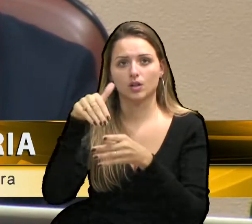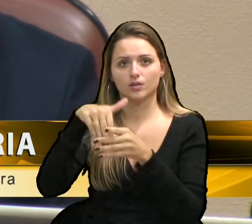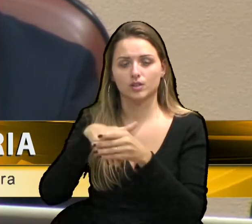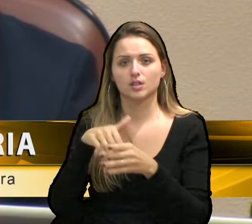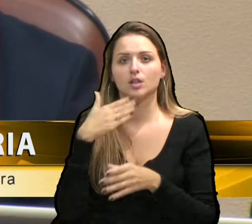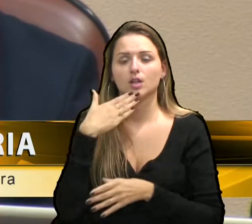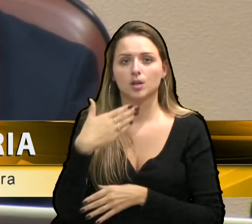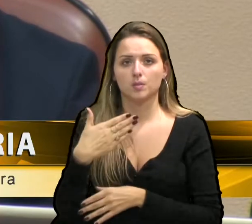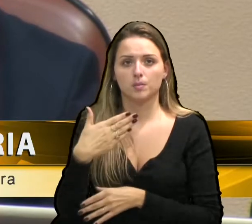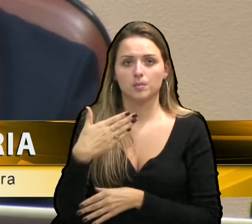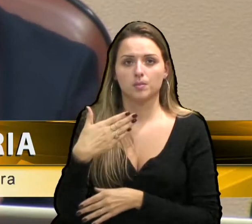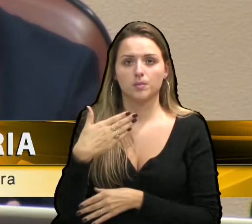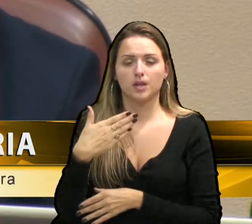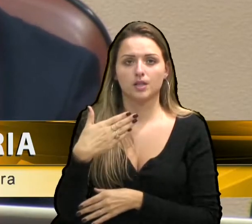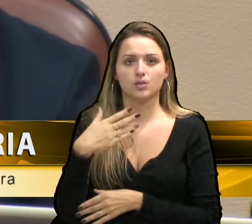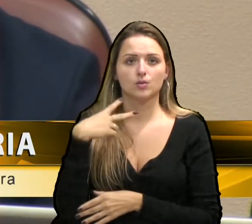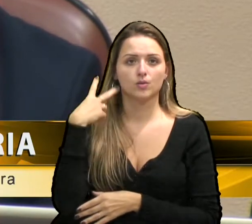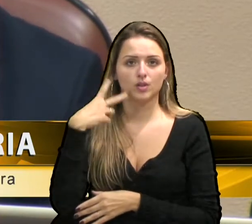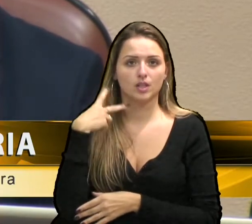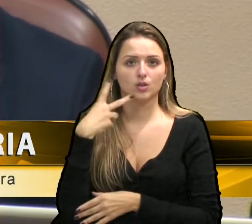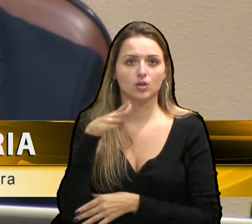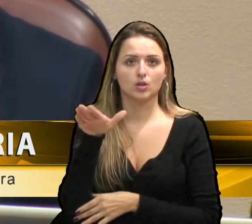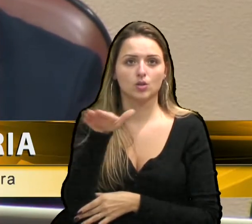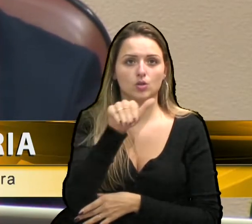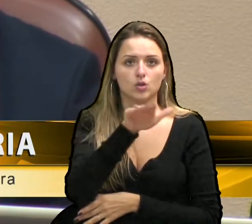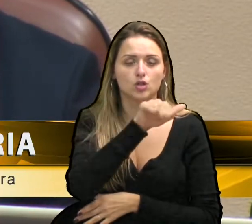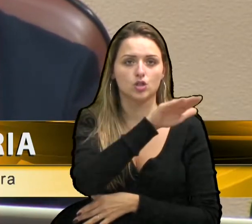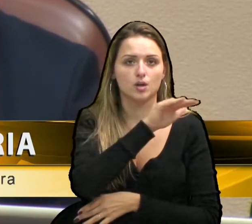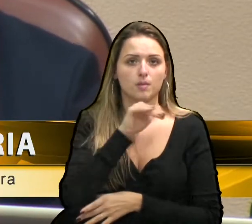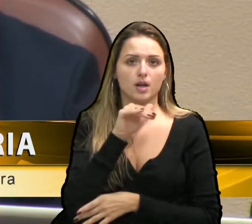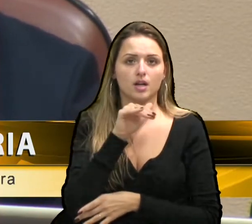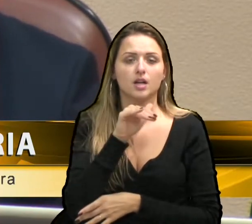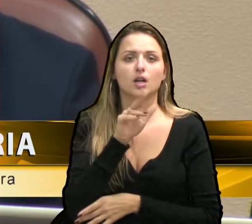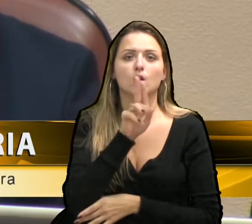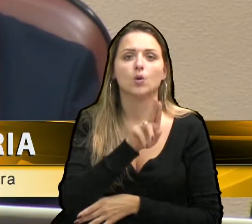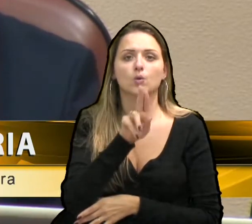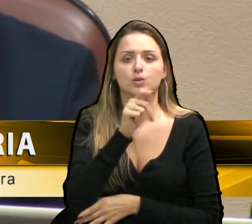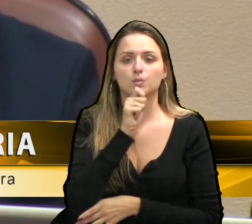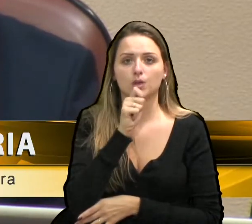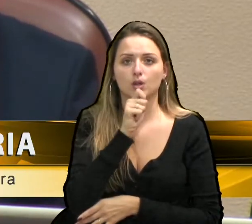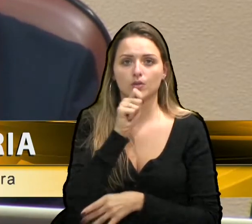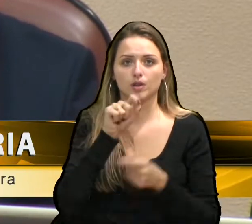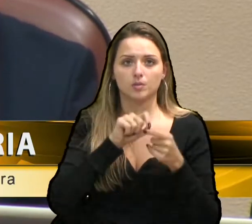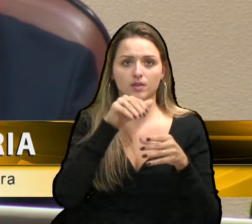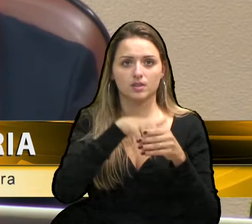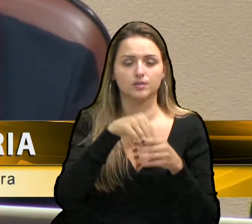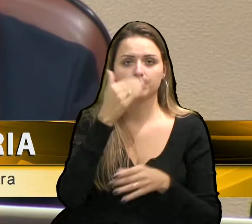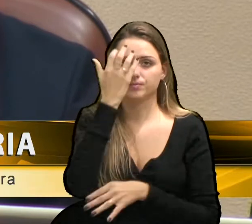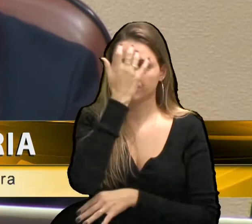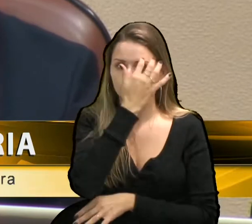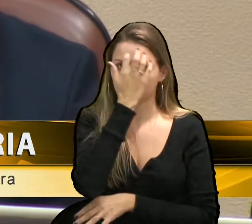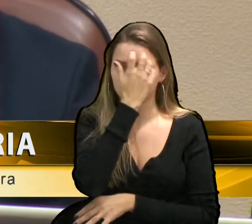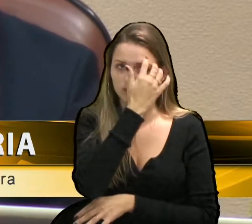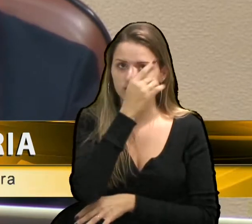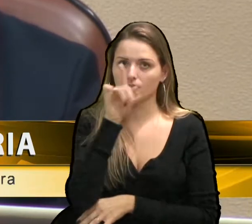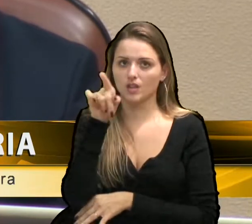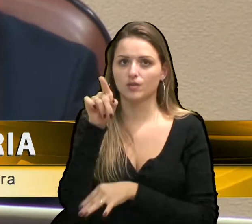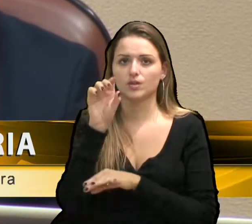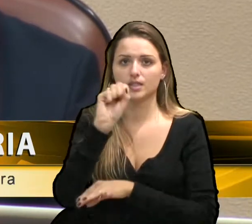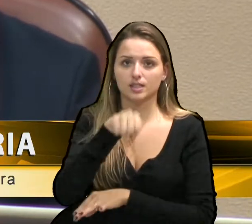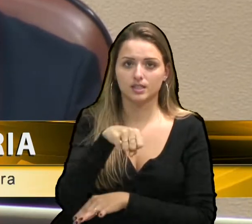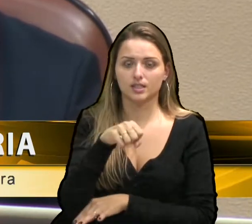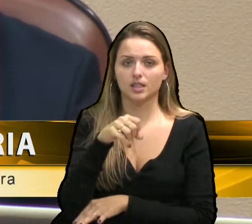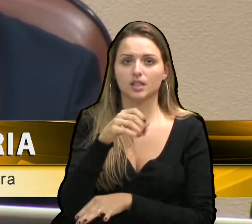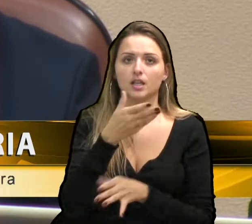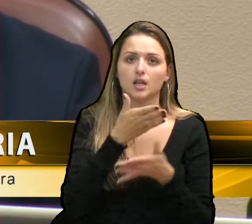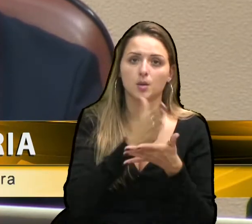solicito que os vereadores que eu chamarem utilizem o microfone para o voto. Vereadora Adilode Domênico, o senhor vota sim